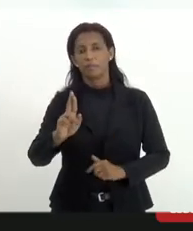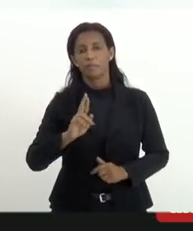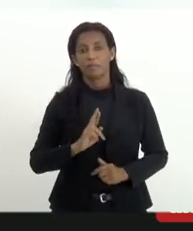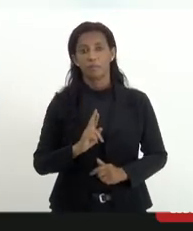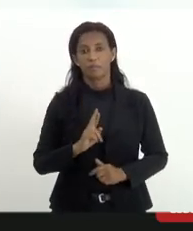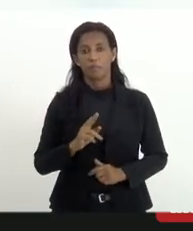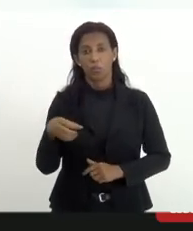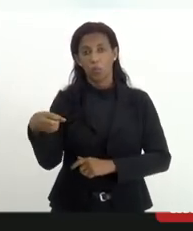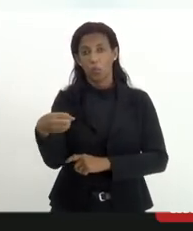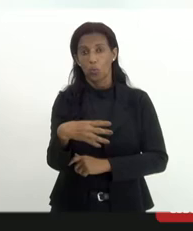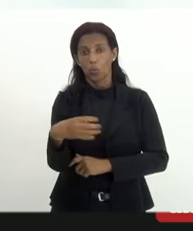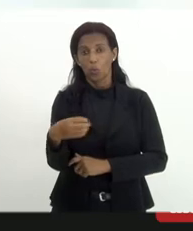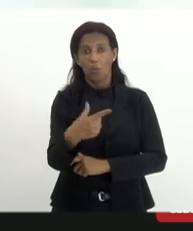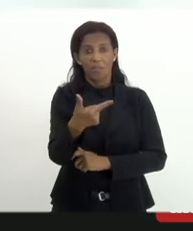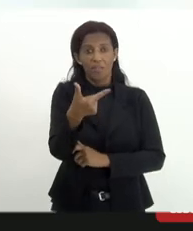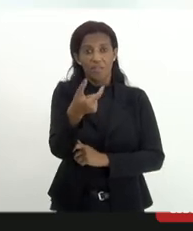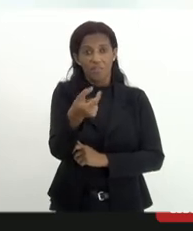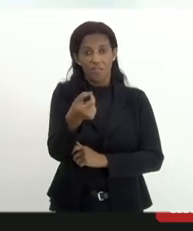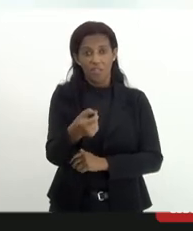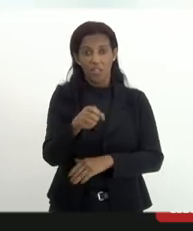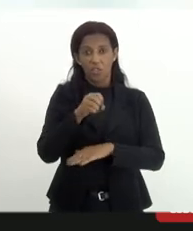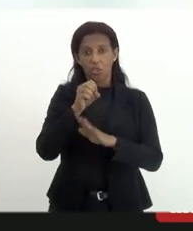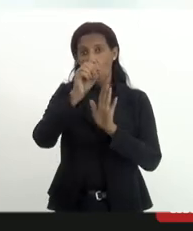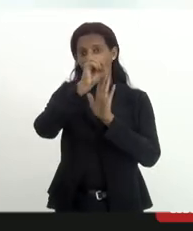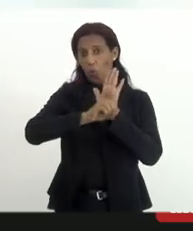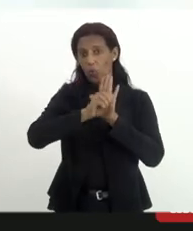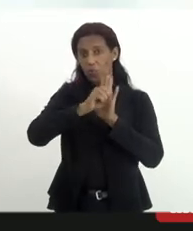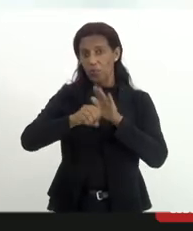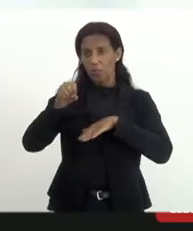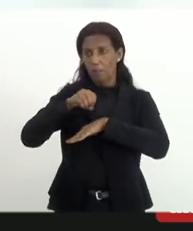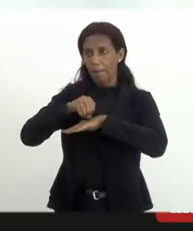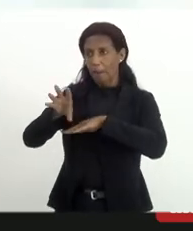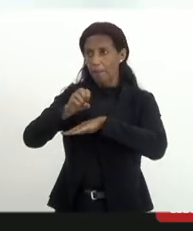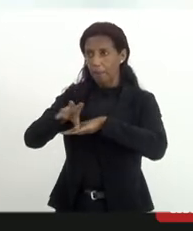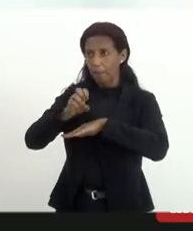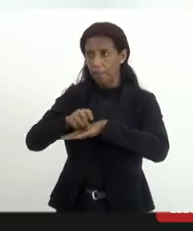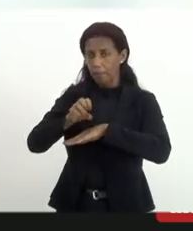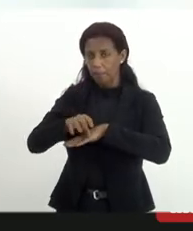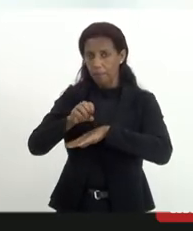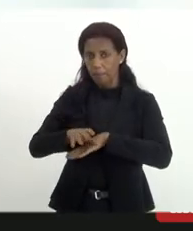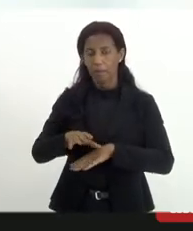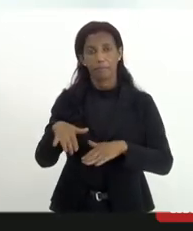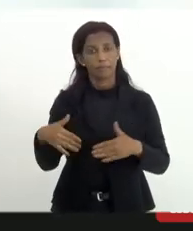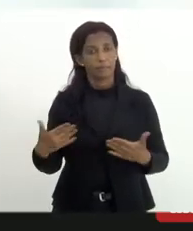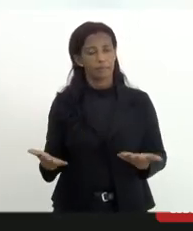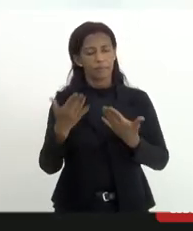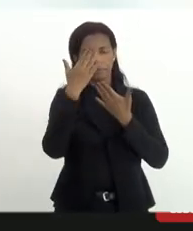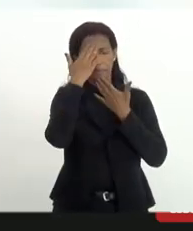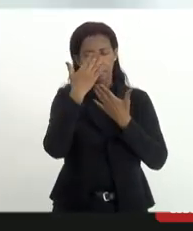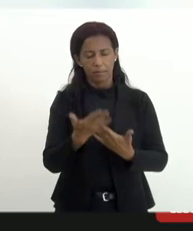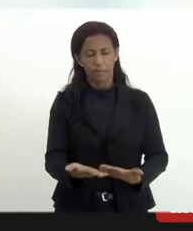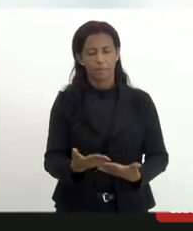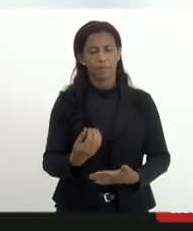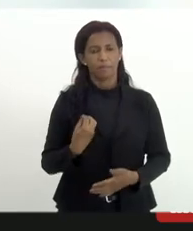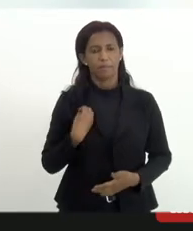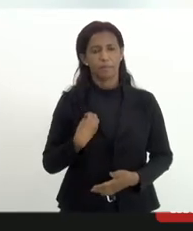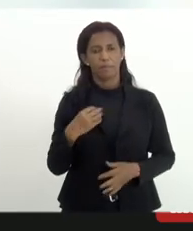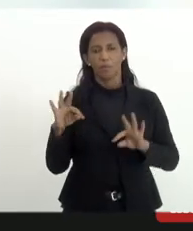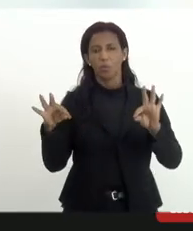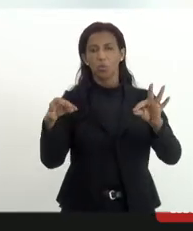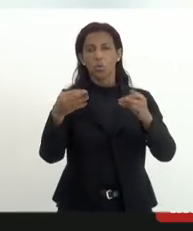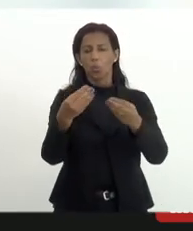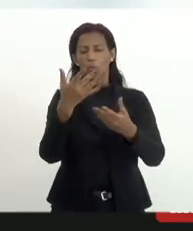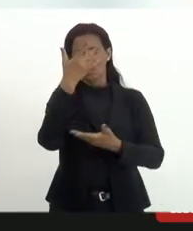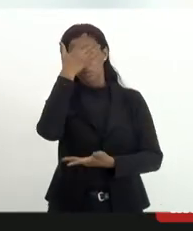desses novos 20 ofícios que foram encaminhados. Assim posto, agradecendo a presença de todas